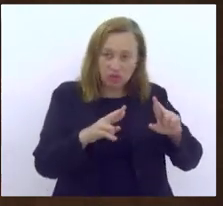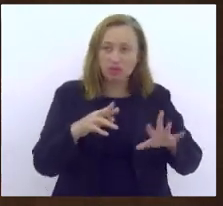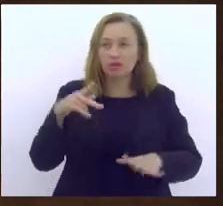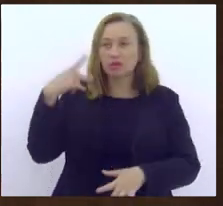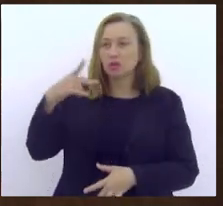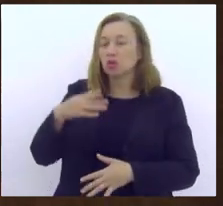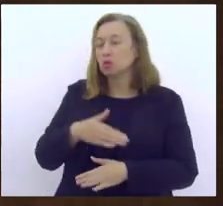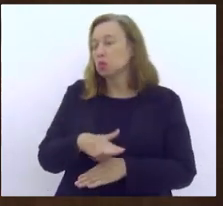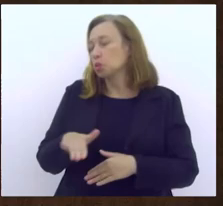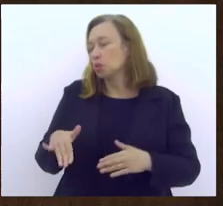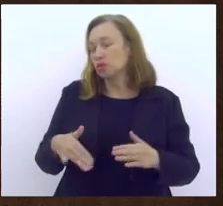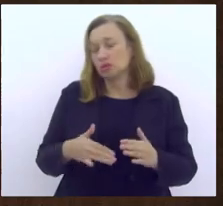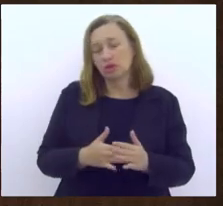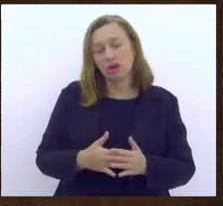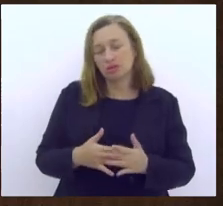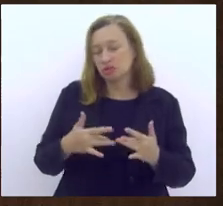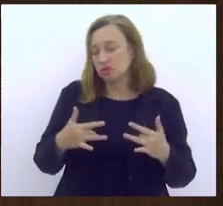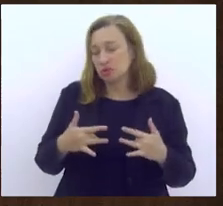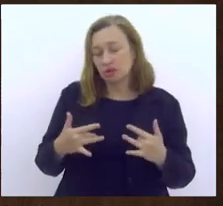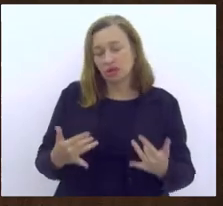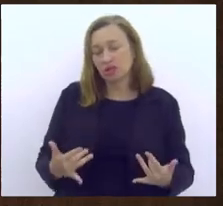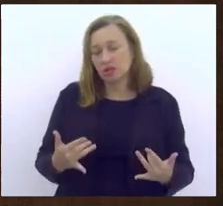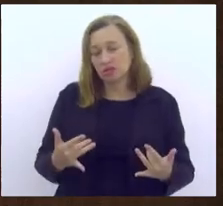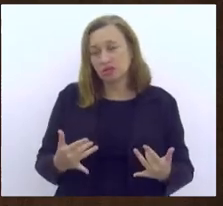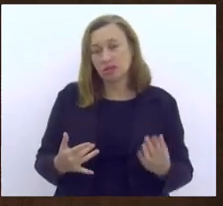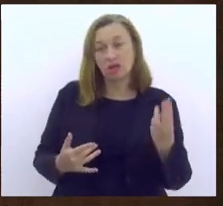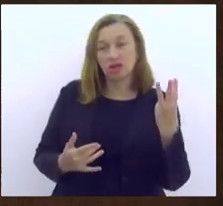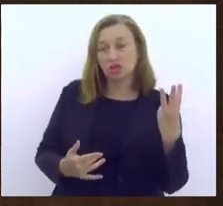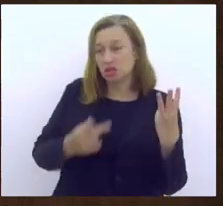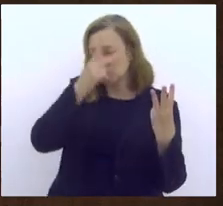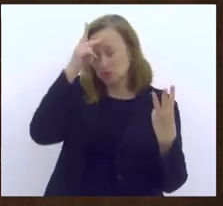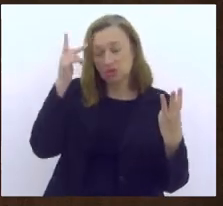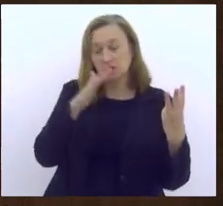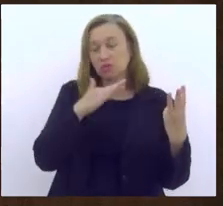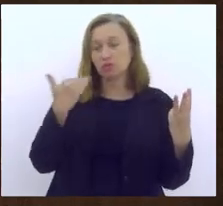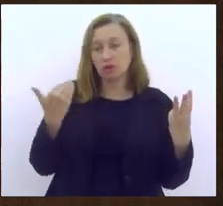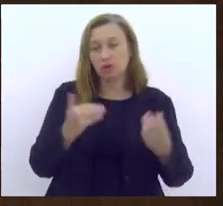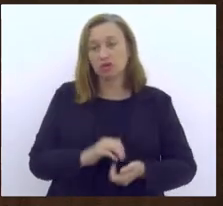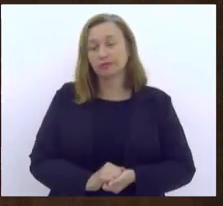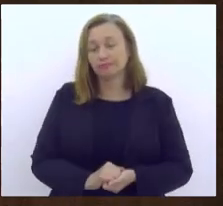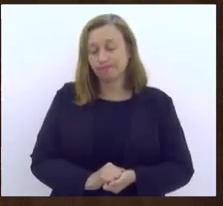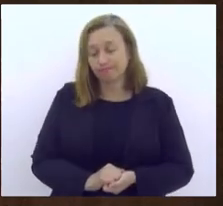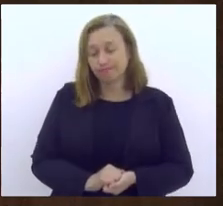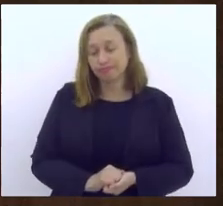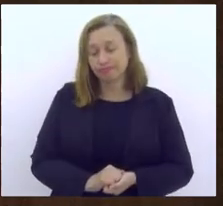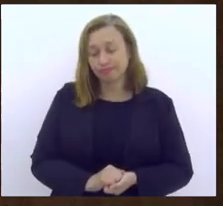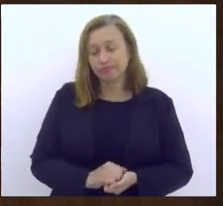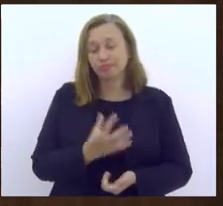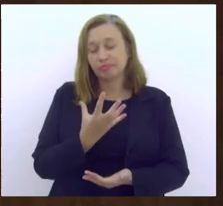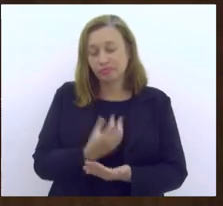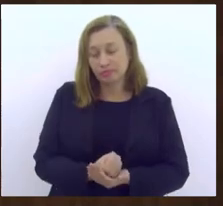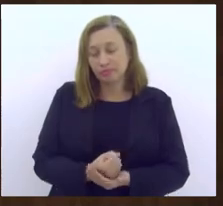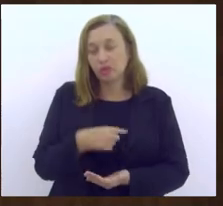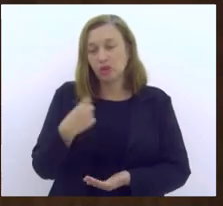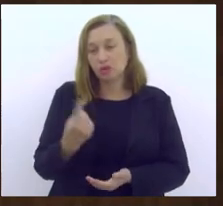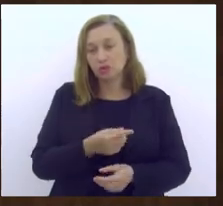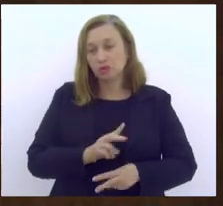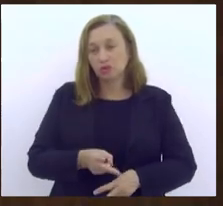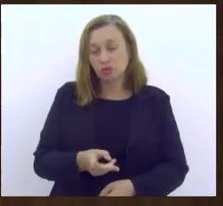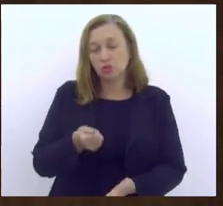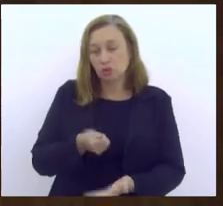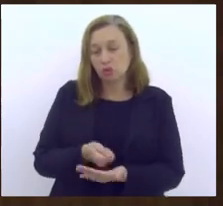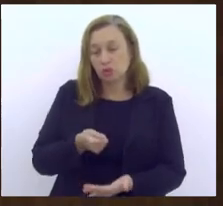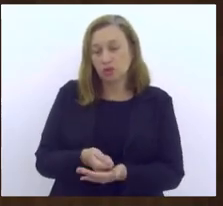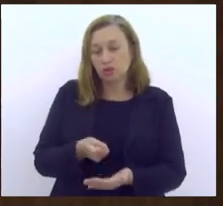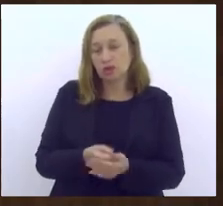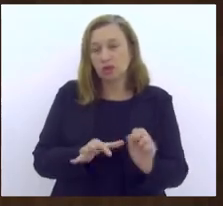prestando total, inteira solidariedade às 3 vítimas que foram assassinadas e deixar aqui registrado que nós continuaremos cobrando